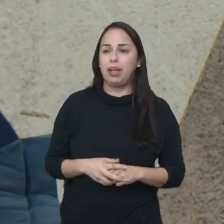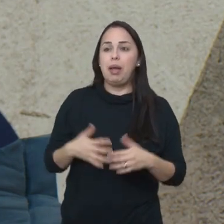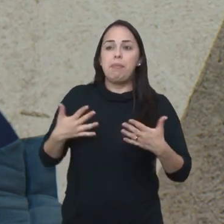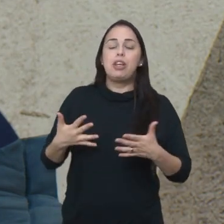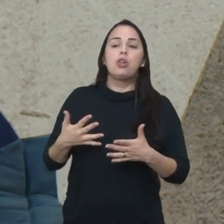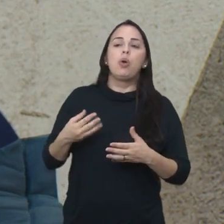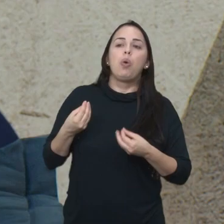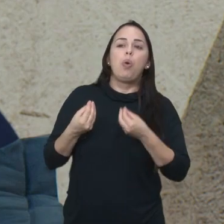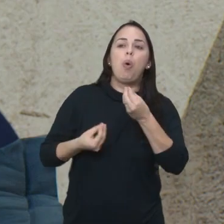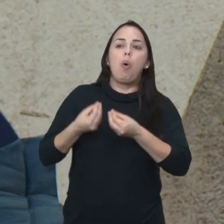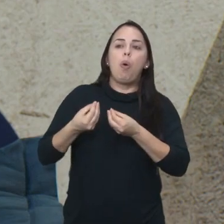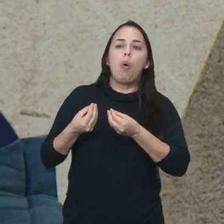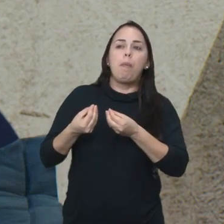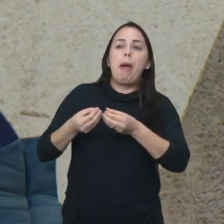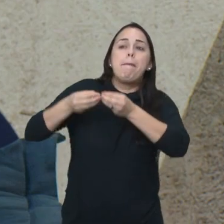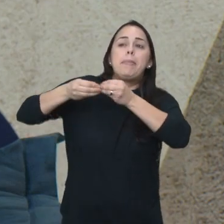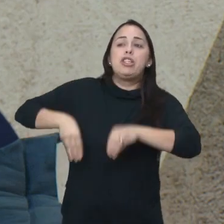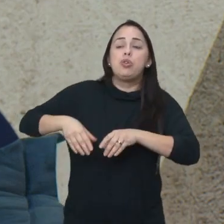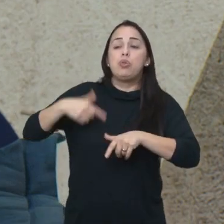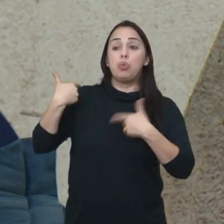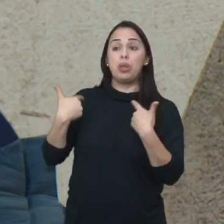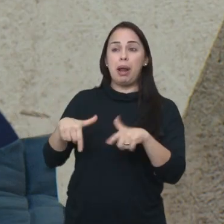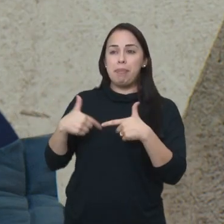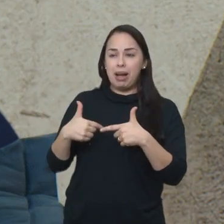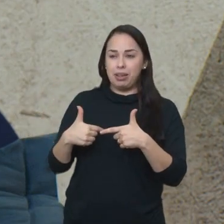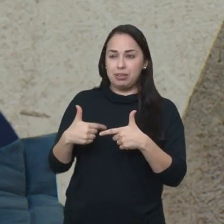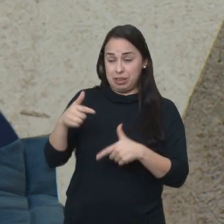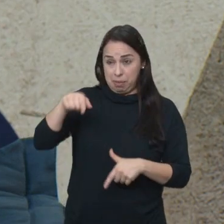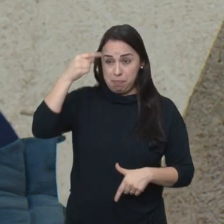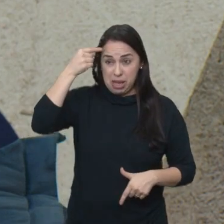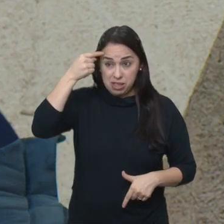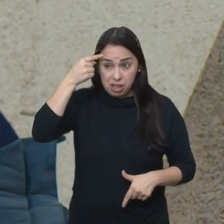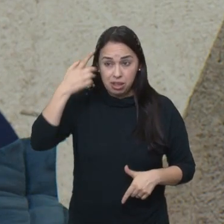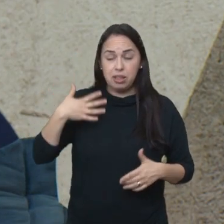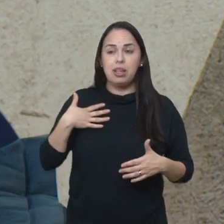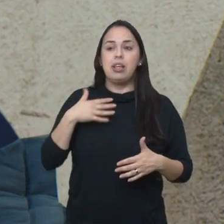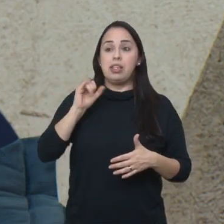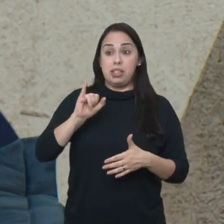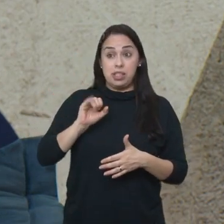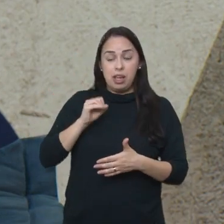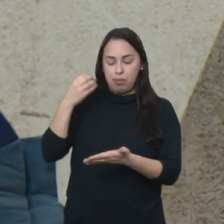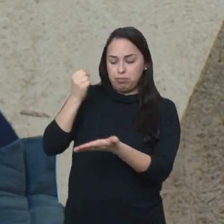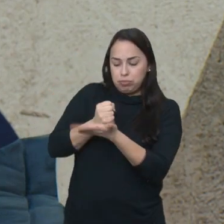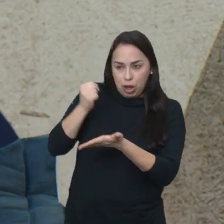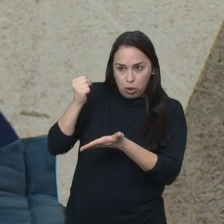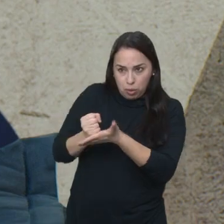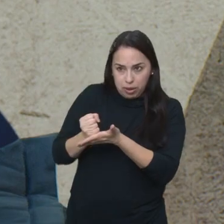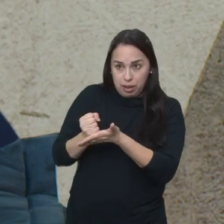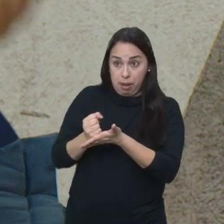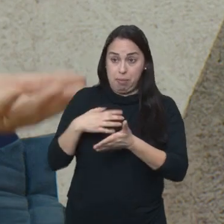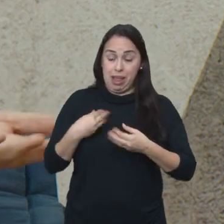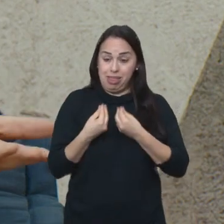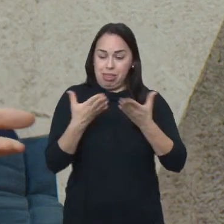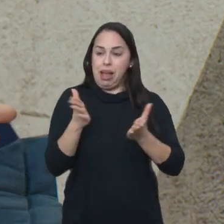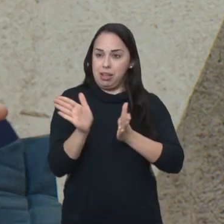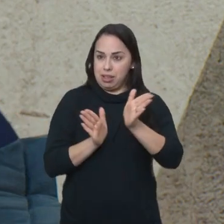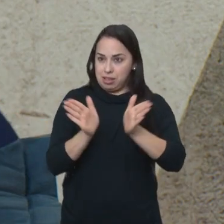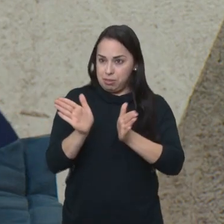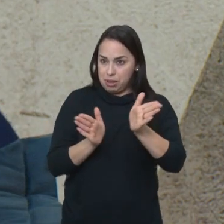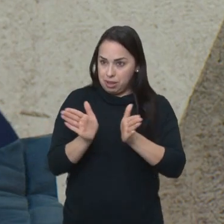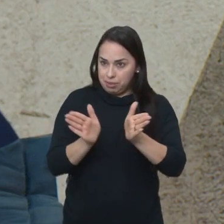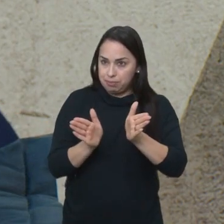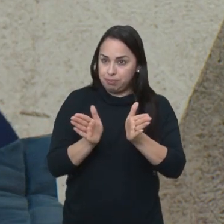como que isso impacta no seu trabalho? Por que isso é um desafio para você? Porque se eu fui contratada ali para acessibilizar